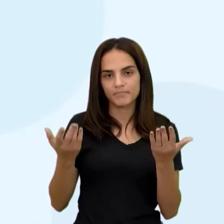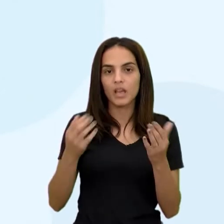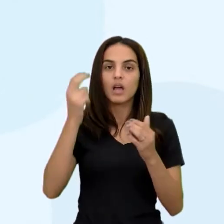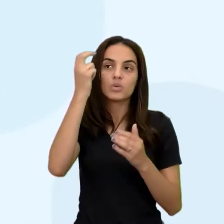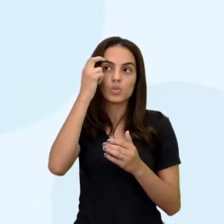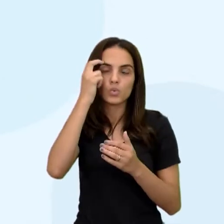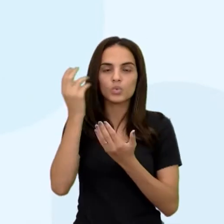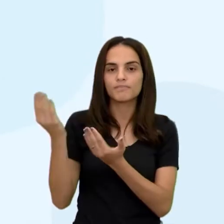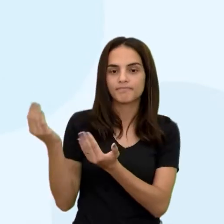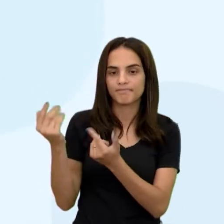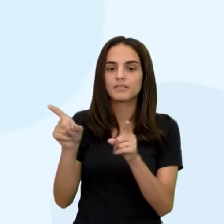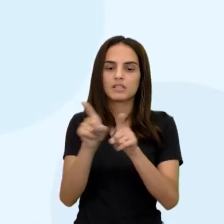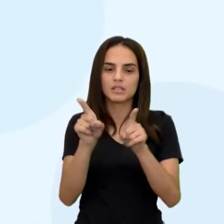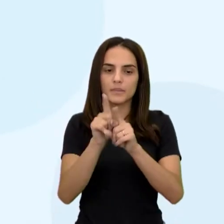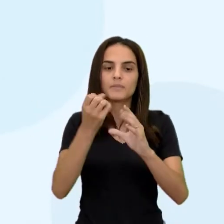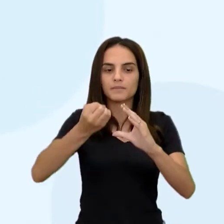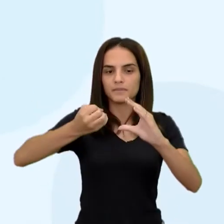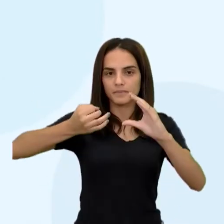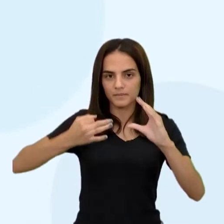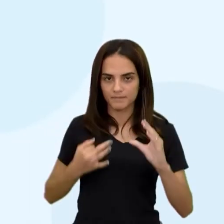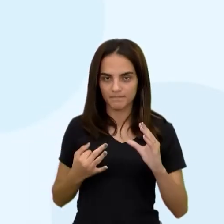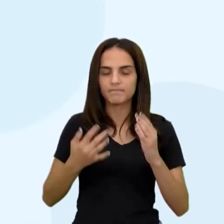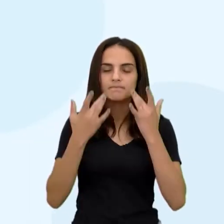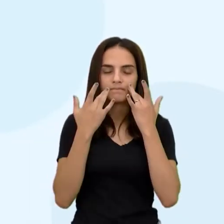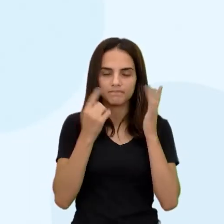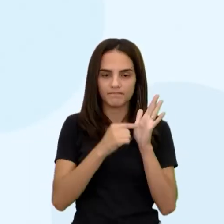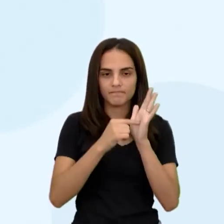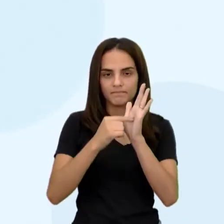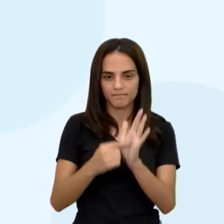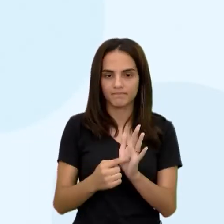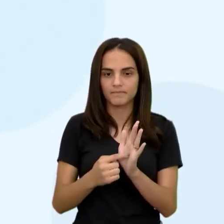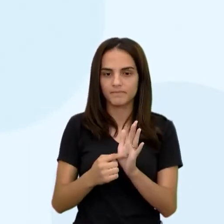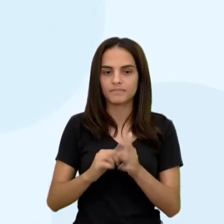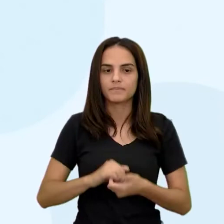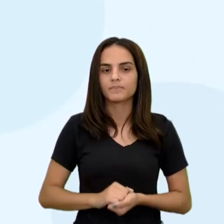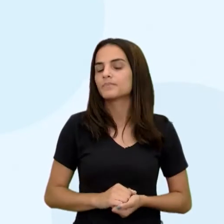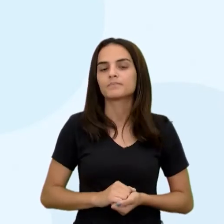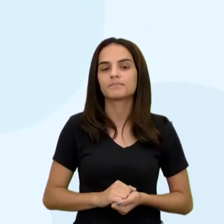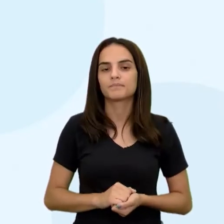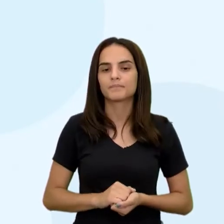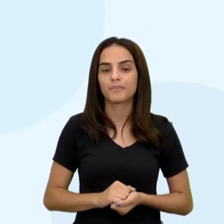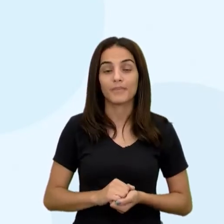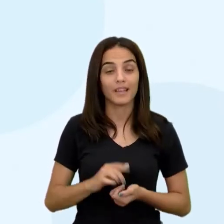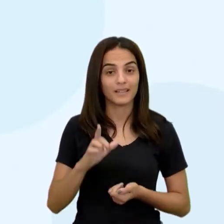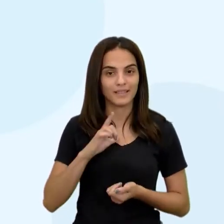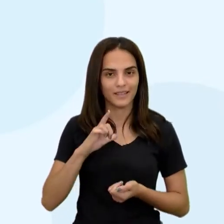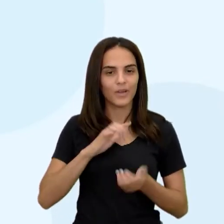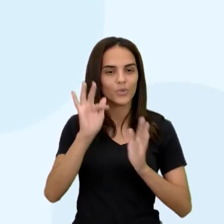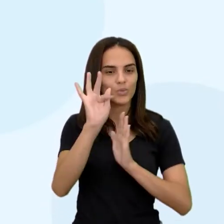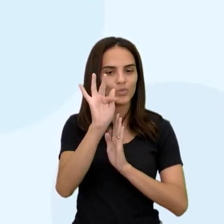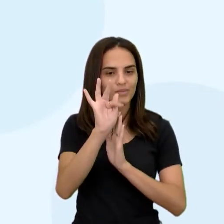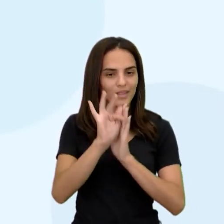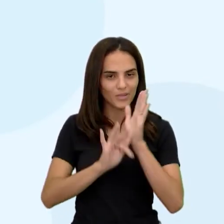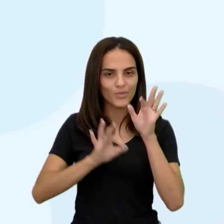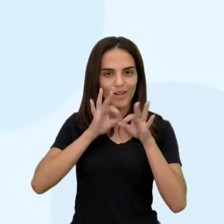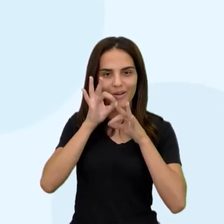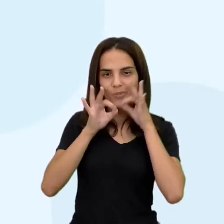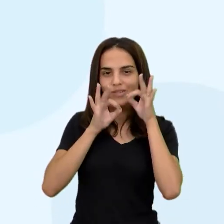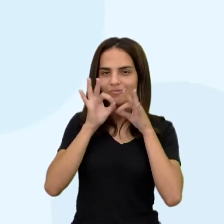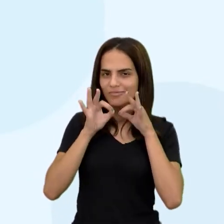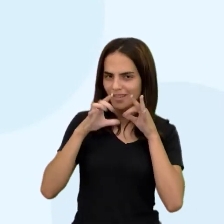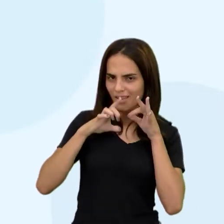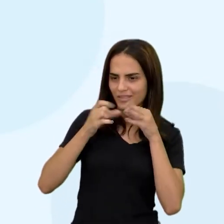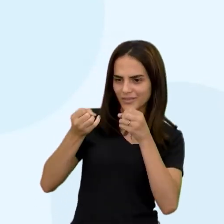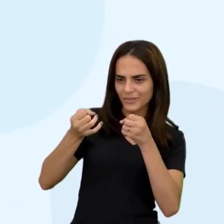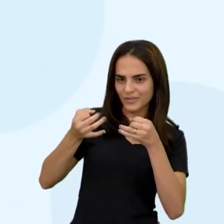culturas juvenis também se caracterizam pela presença desses códigos. Temos um texto argumentativo?